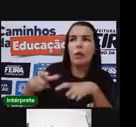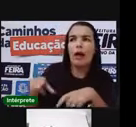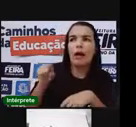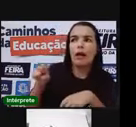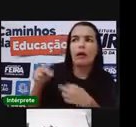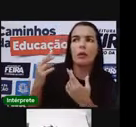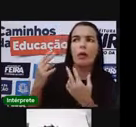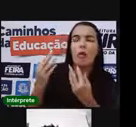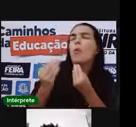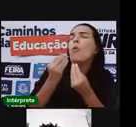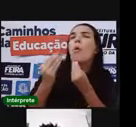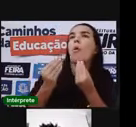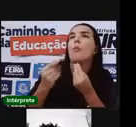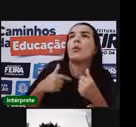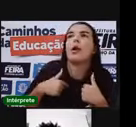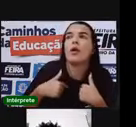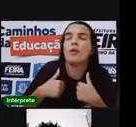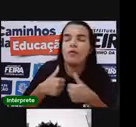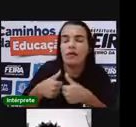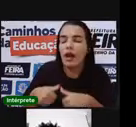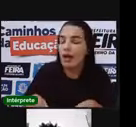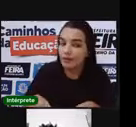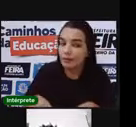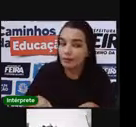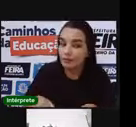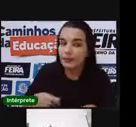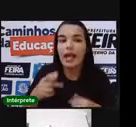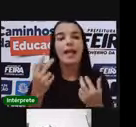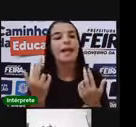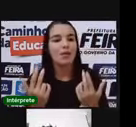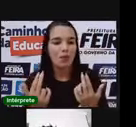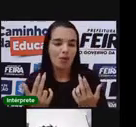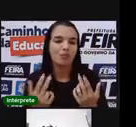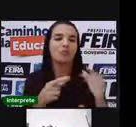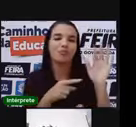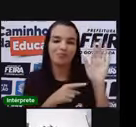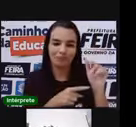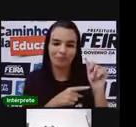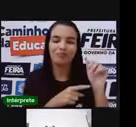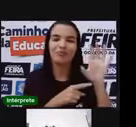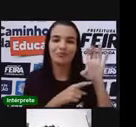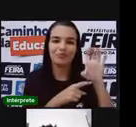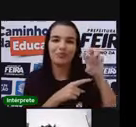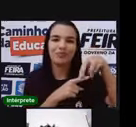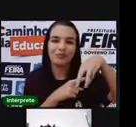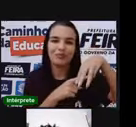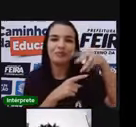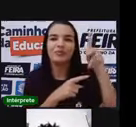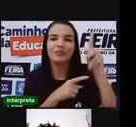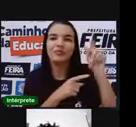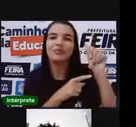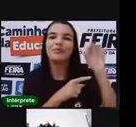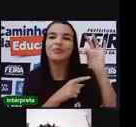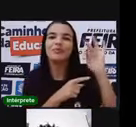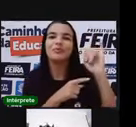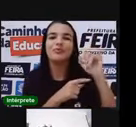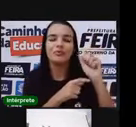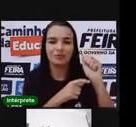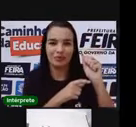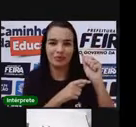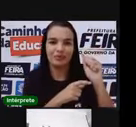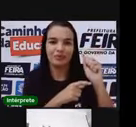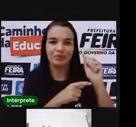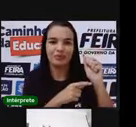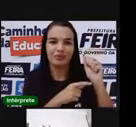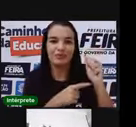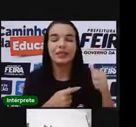é, viver de forma empática. Por quê? Porque ninguém pode sentir o que eu sinto, não é? Se eu